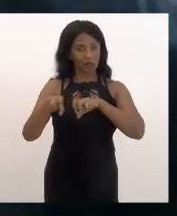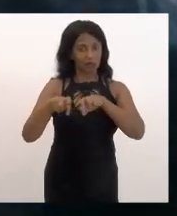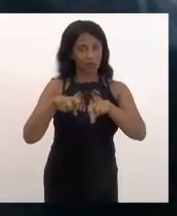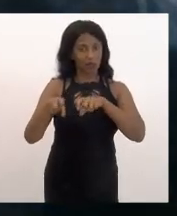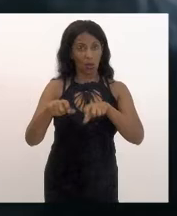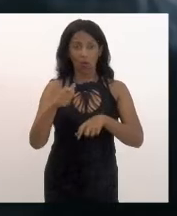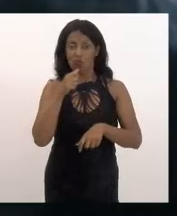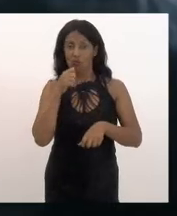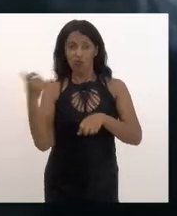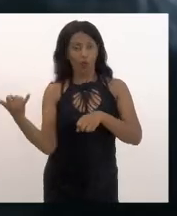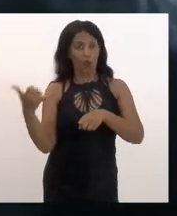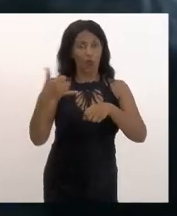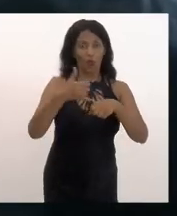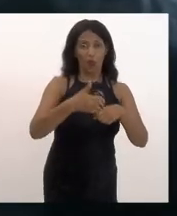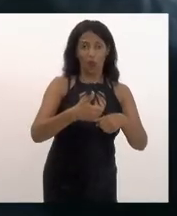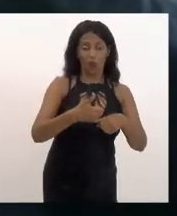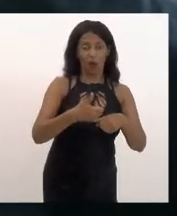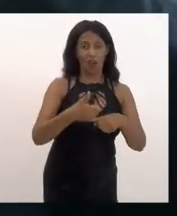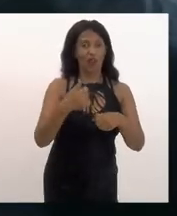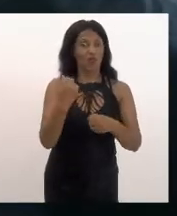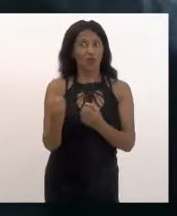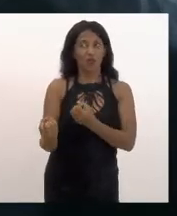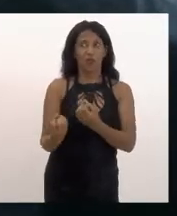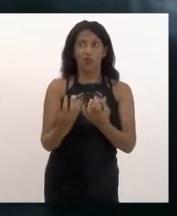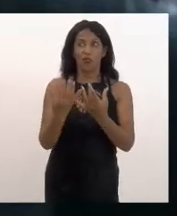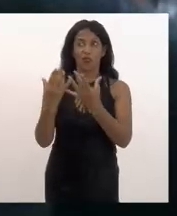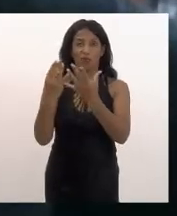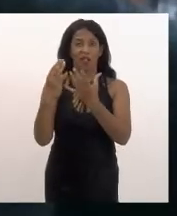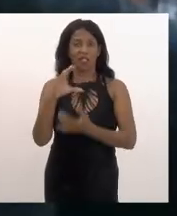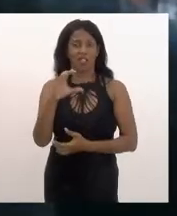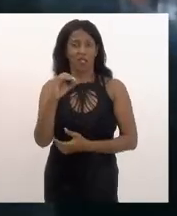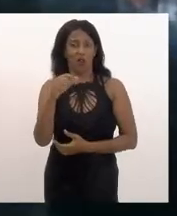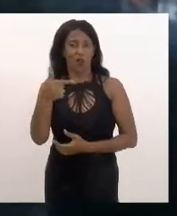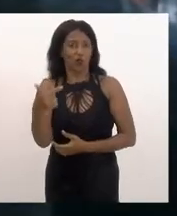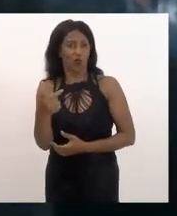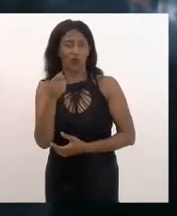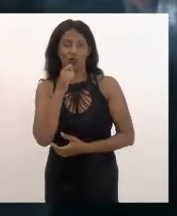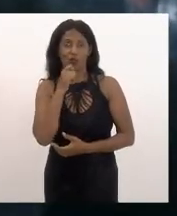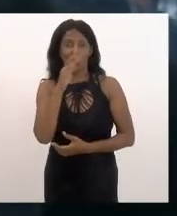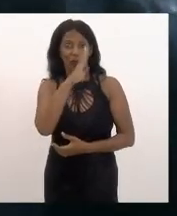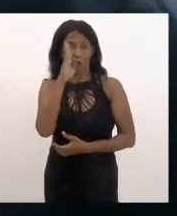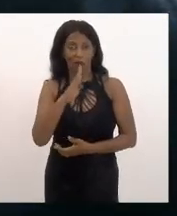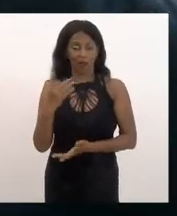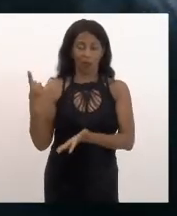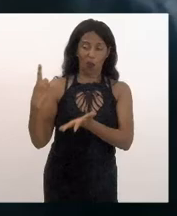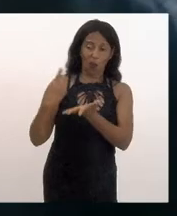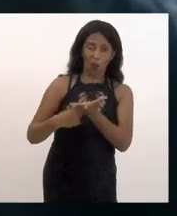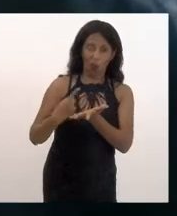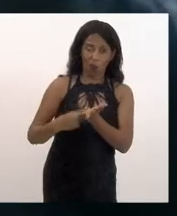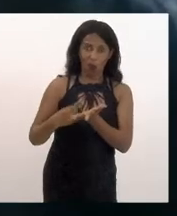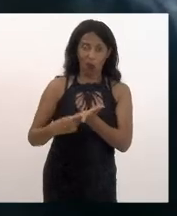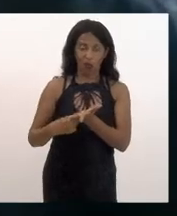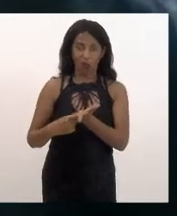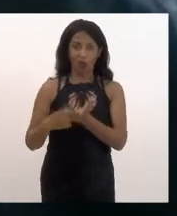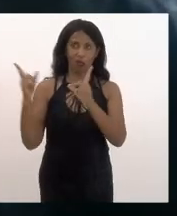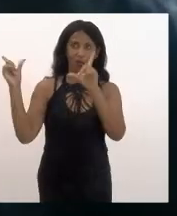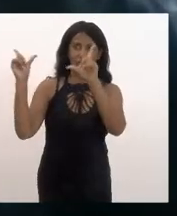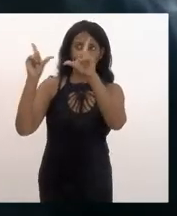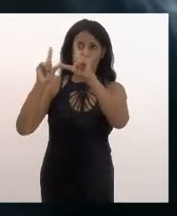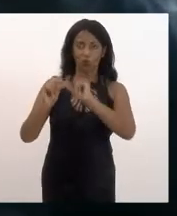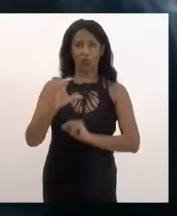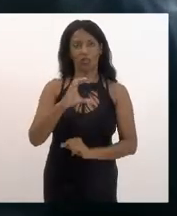usa combustível fóssil, não emite CO2. O Brasil assumiu compromissos ousados na COP de Glasgow